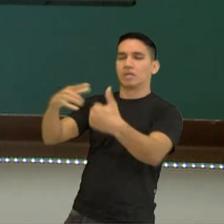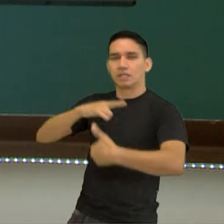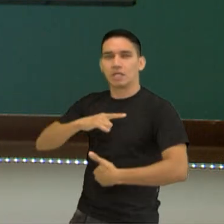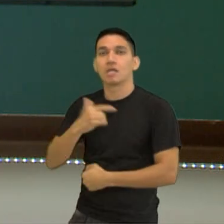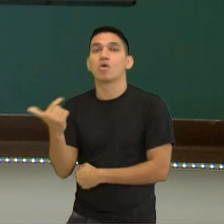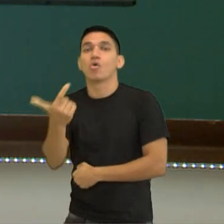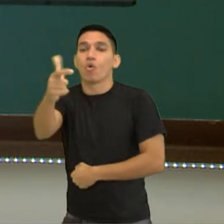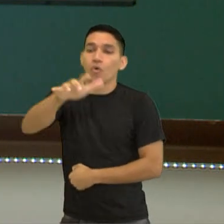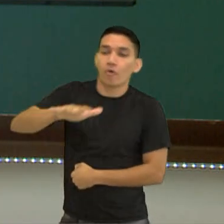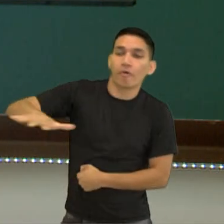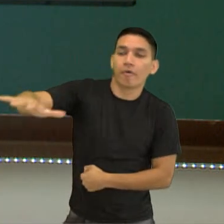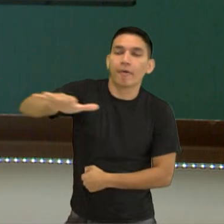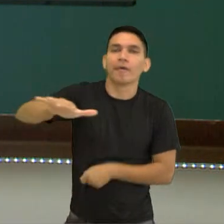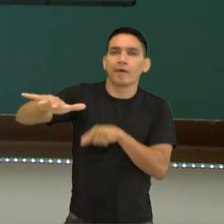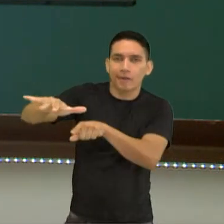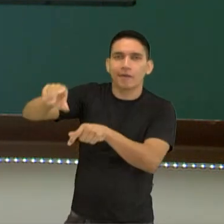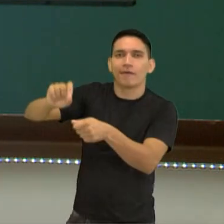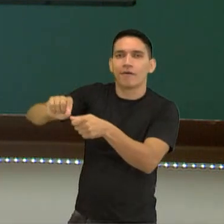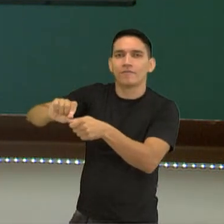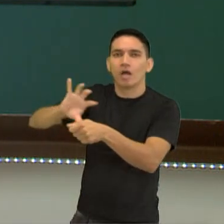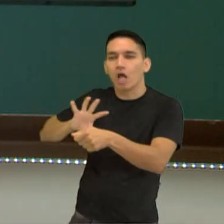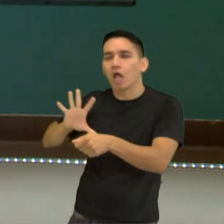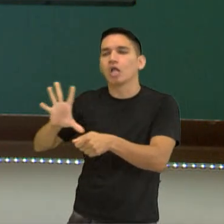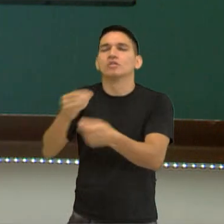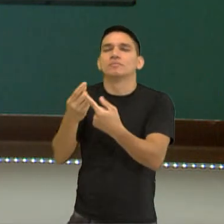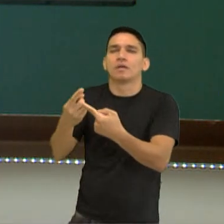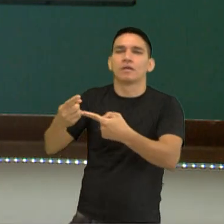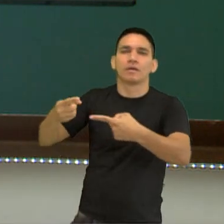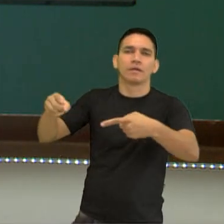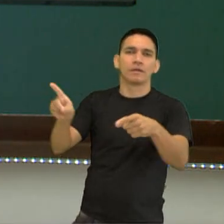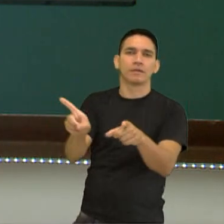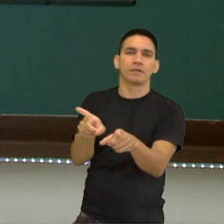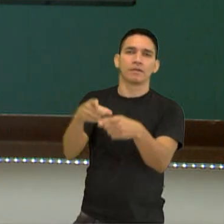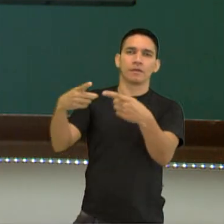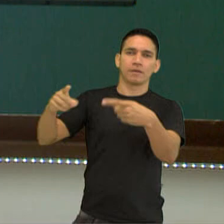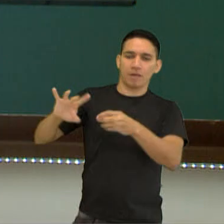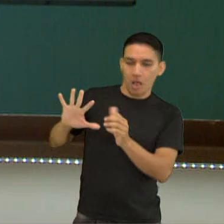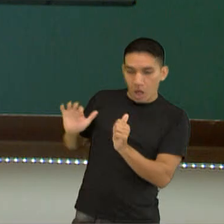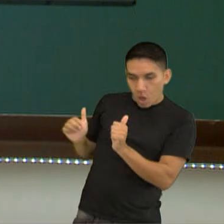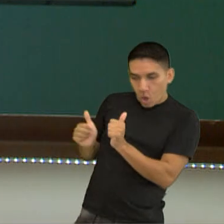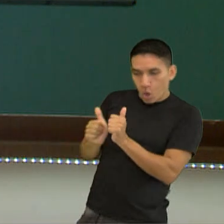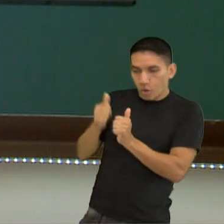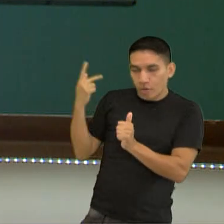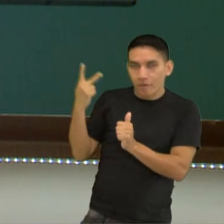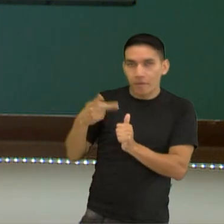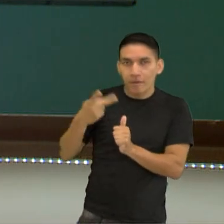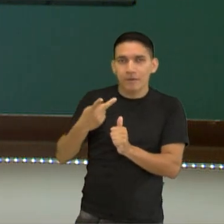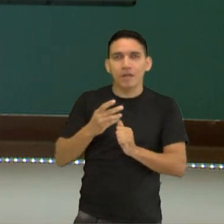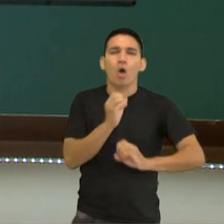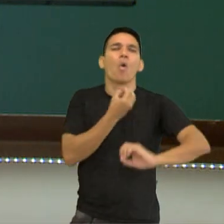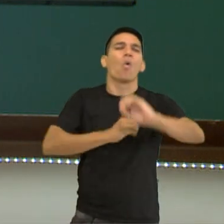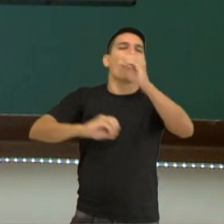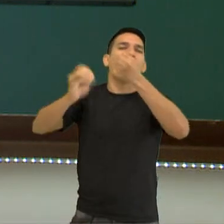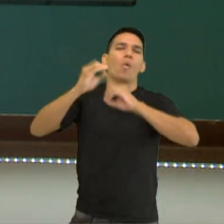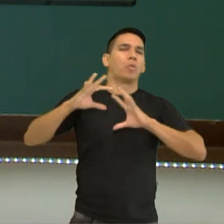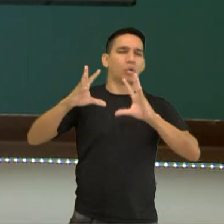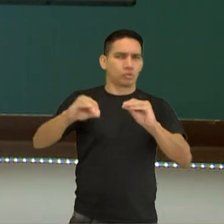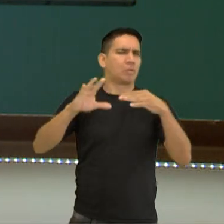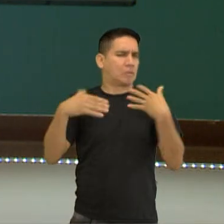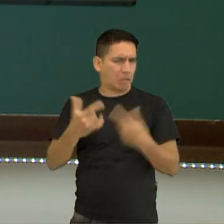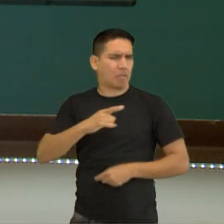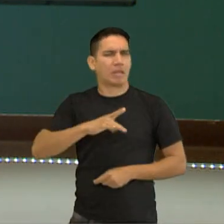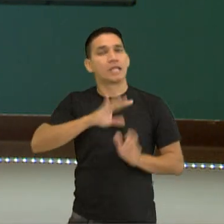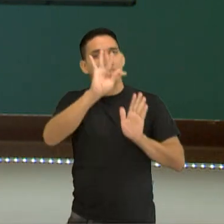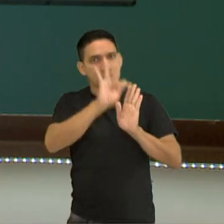setor, e ele faz toda a parte melódica de acompanhamento da ópera em si. Então dá para você